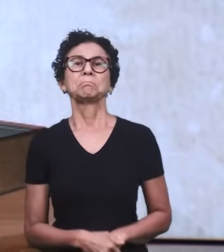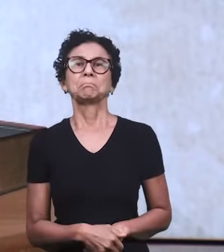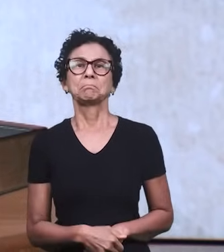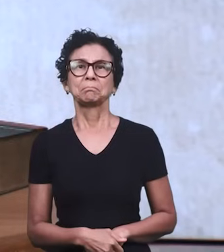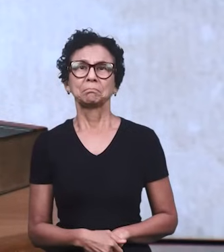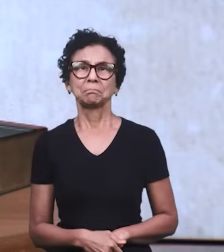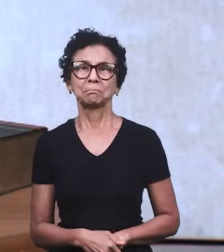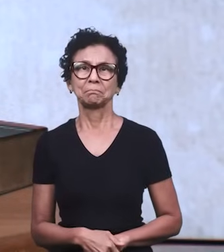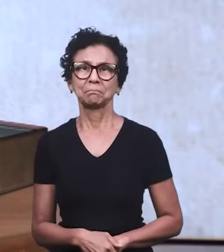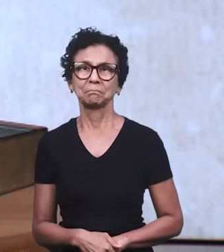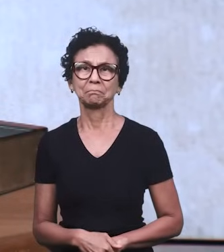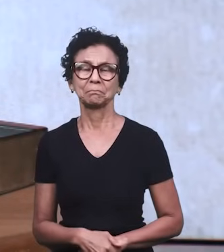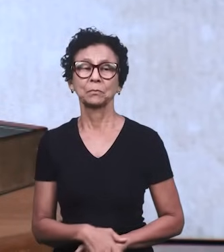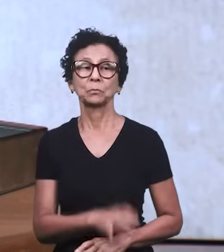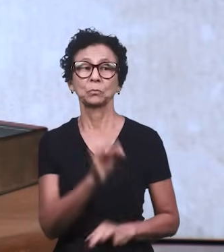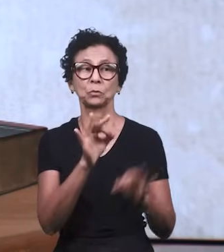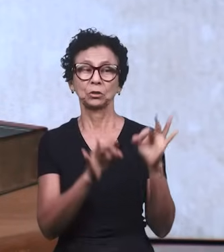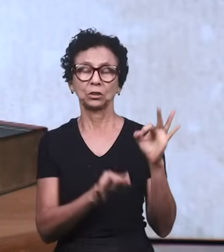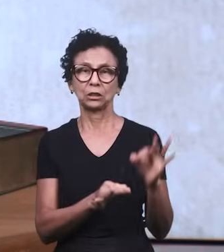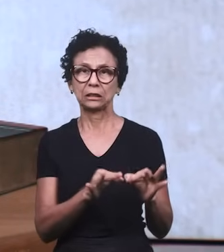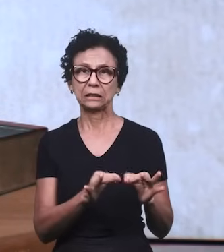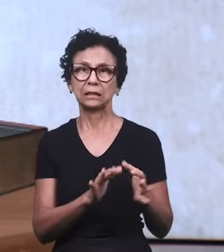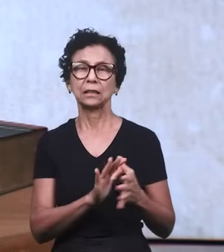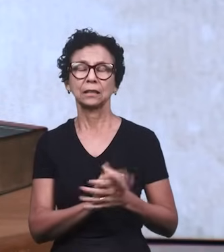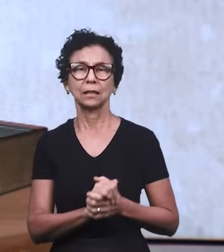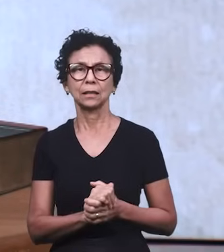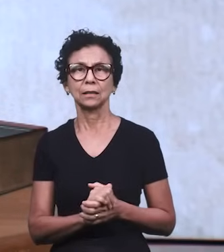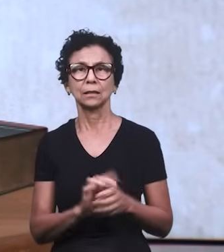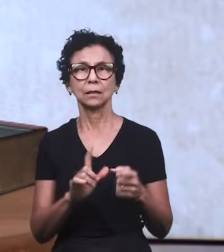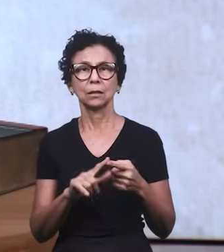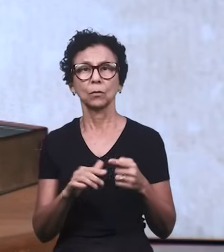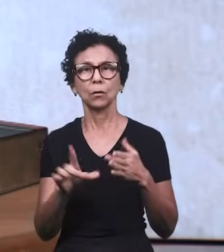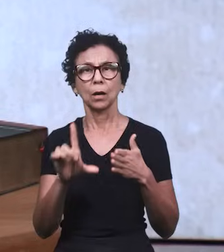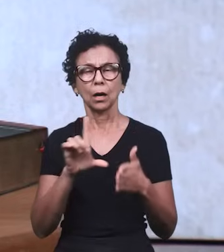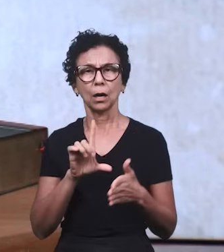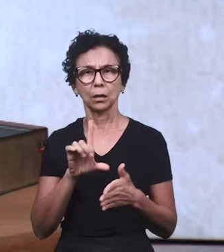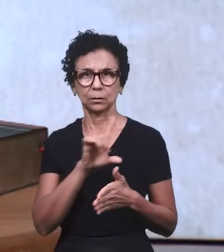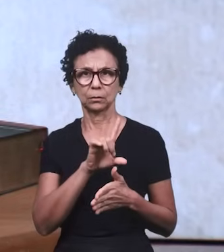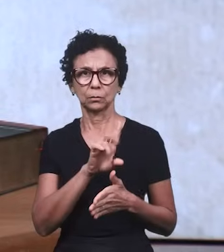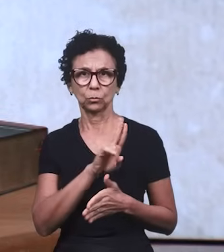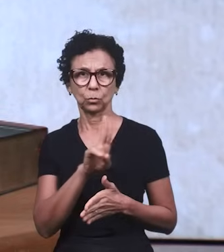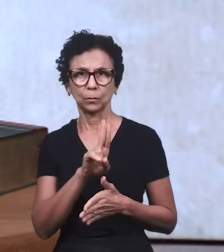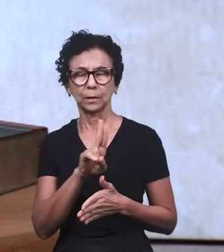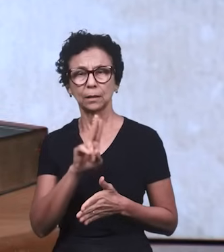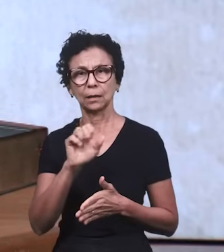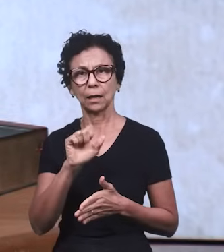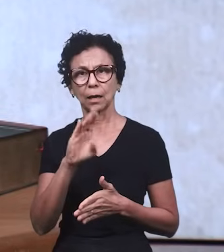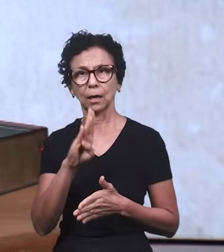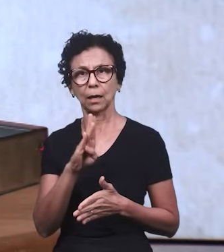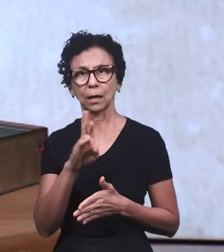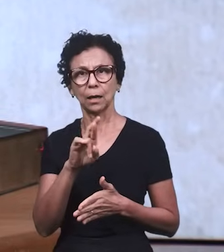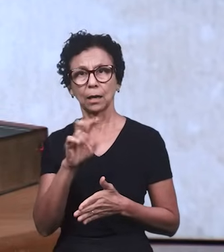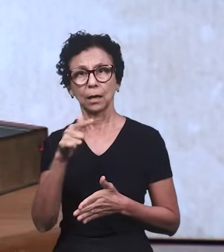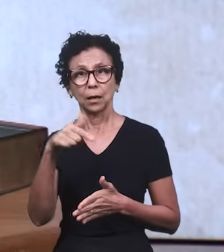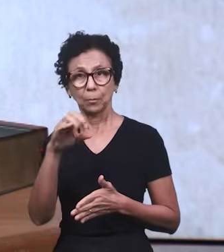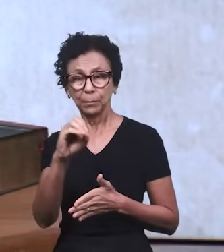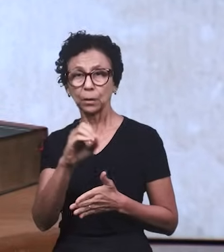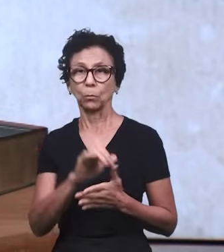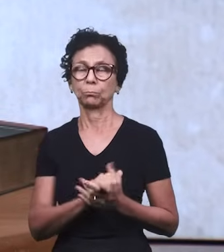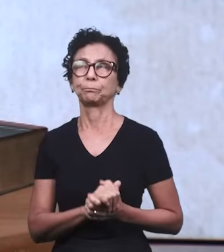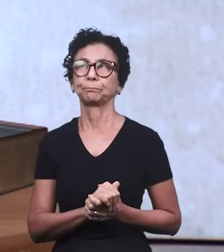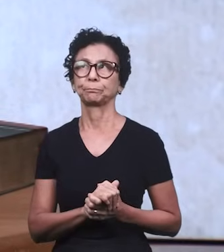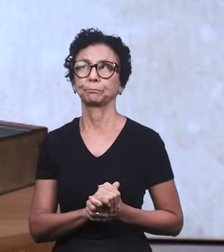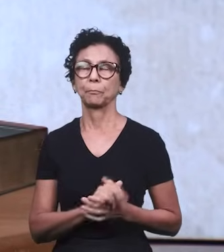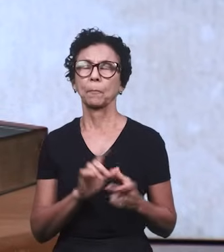irmãos Abraão aqui ainda Abraão né ouviu a voz de Deus e ele Creu